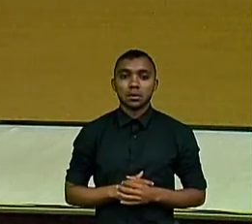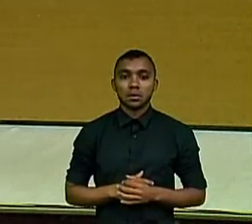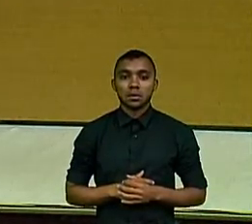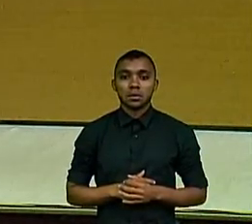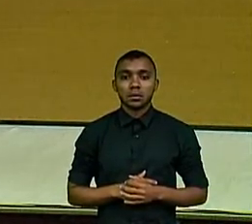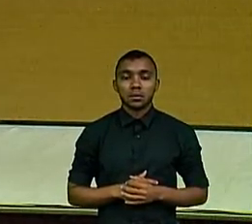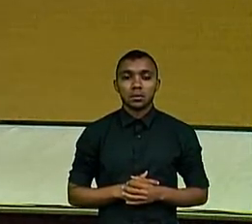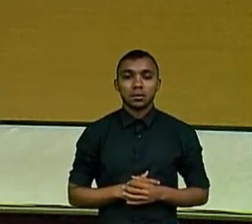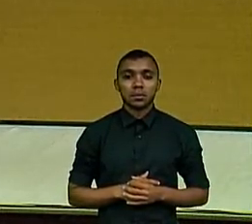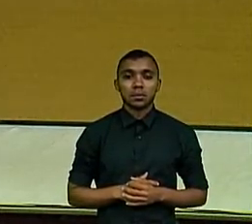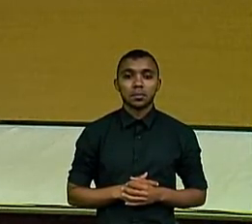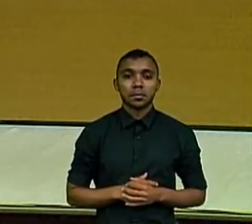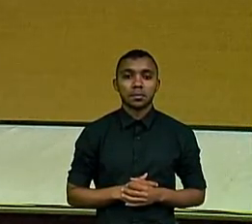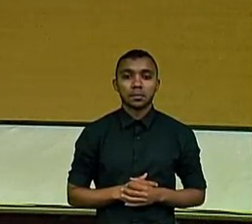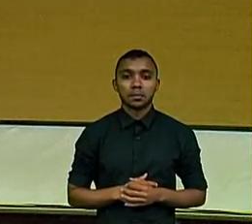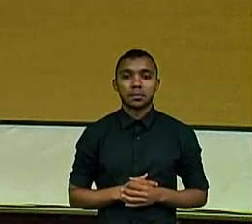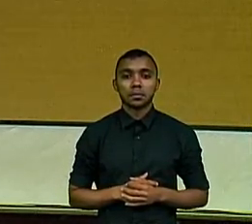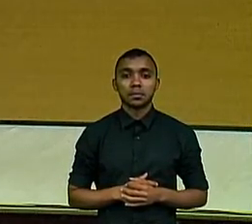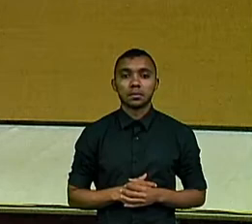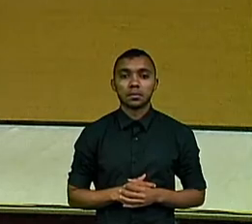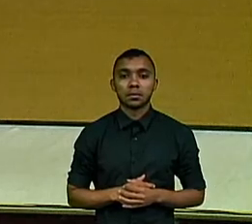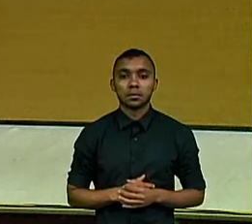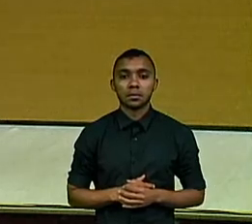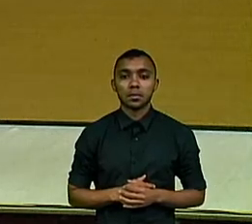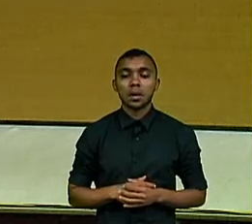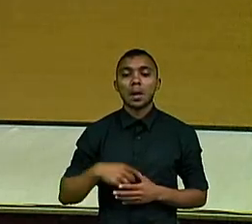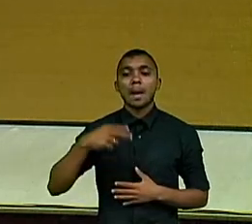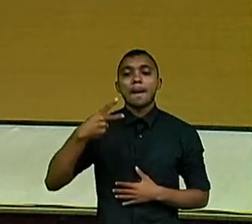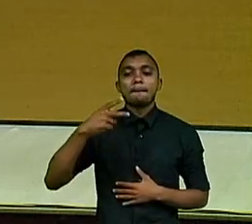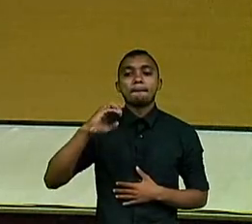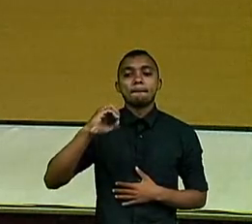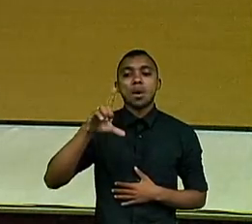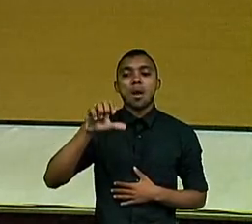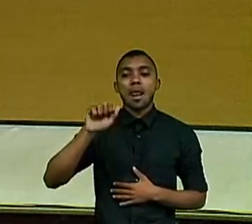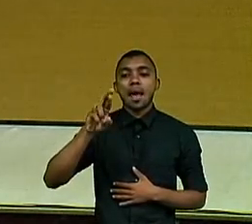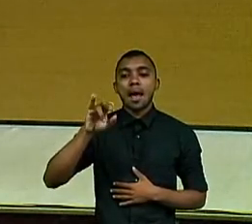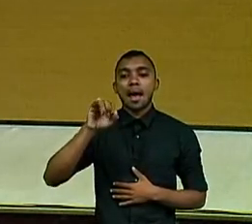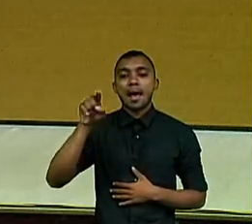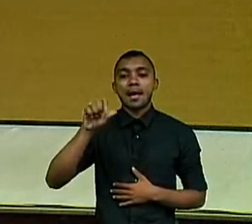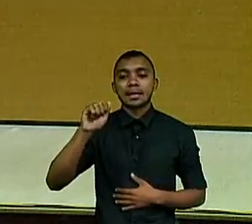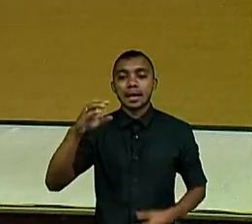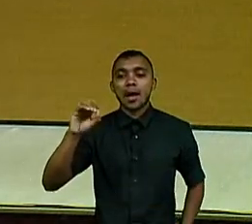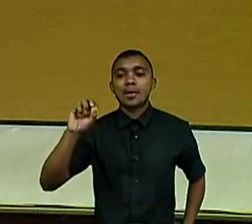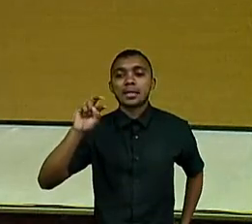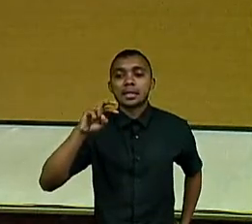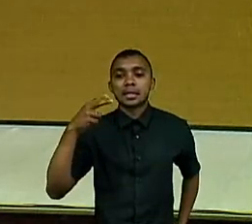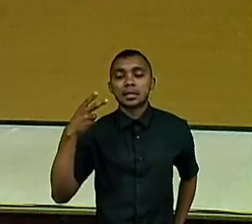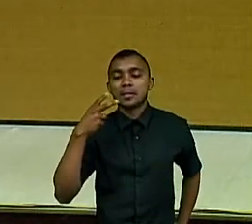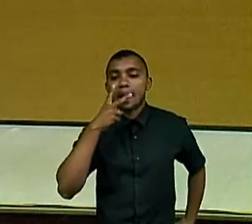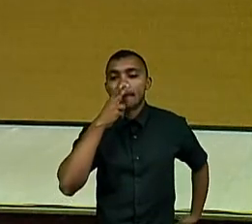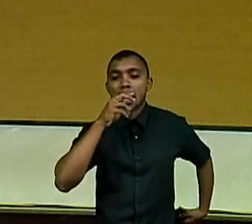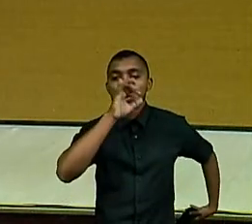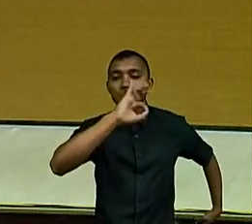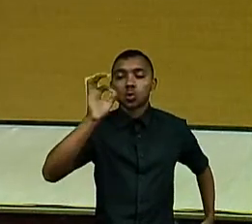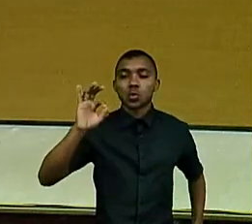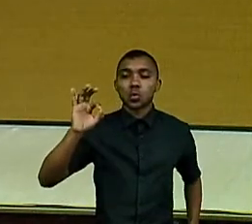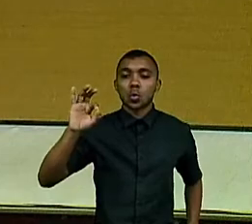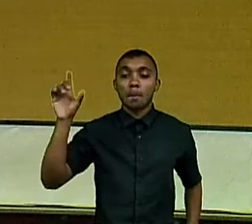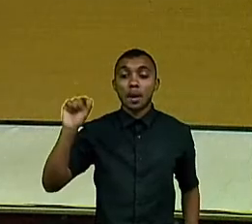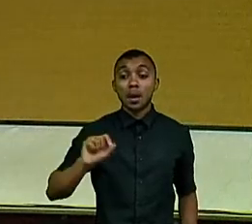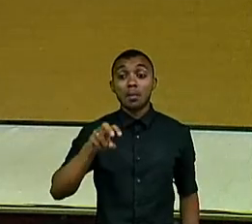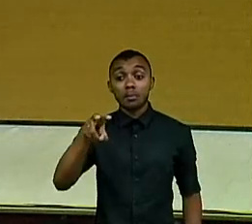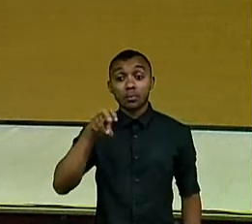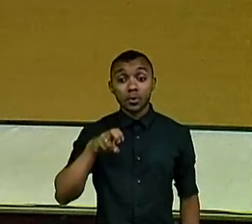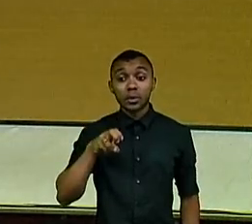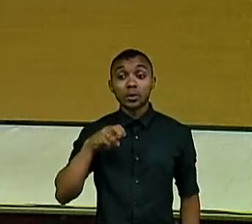o polariza a polarização significa filtrar uma onda por isso que eu só posso filtrar